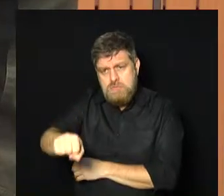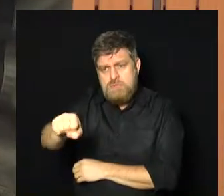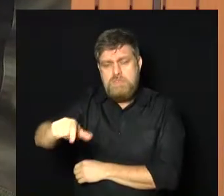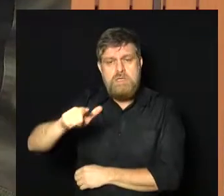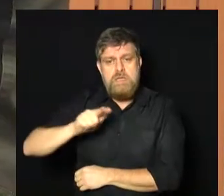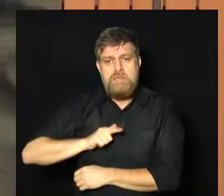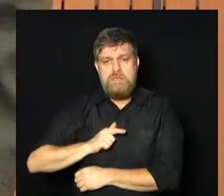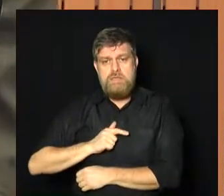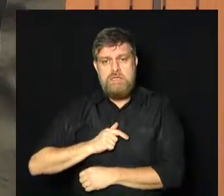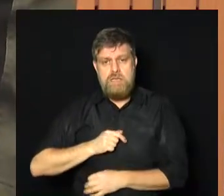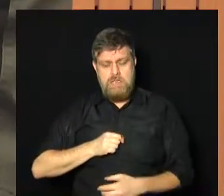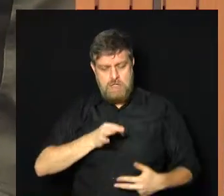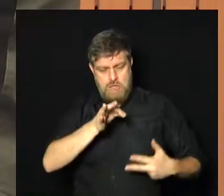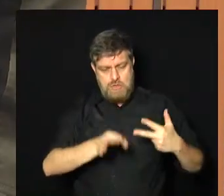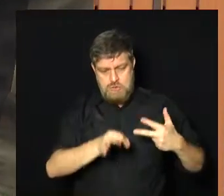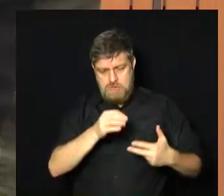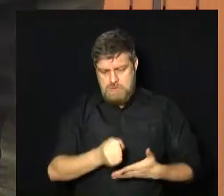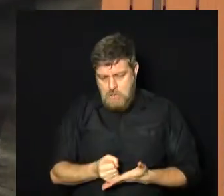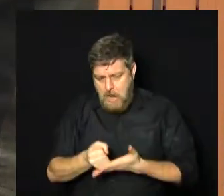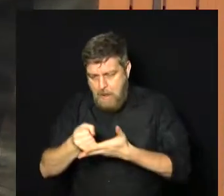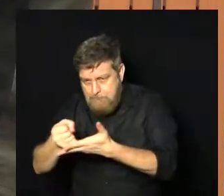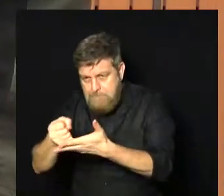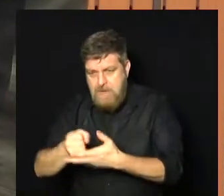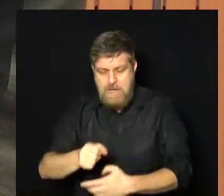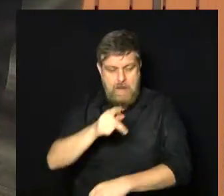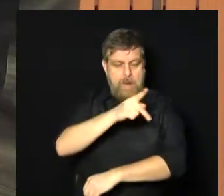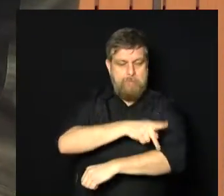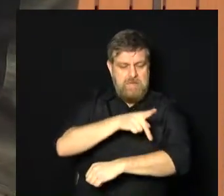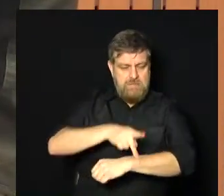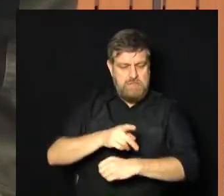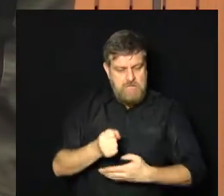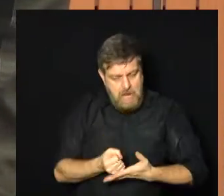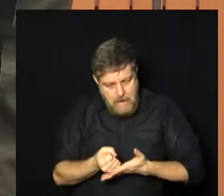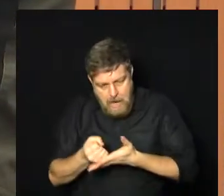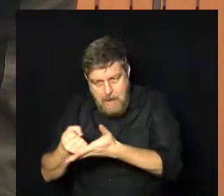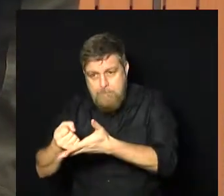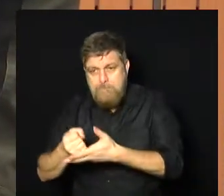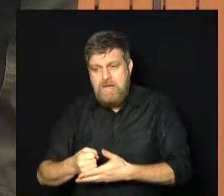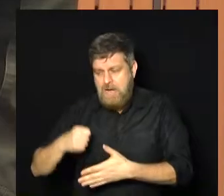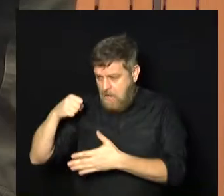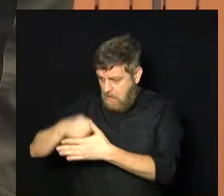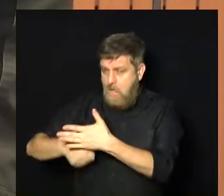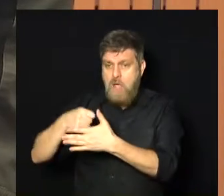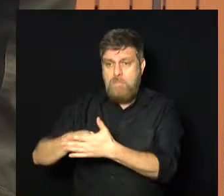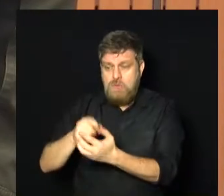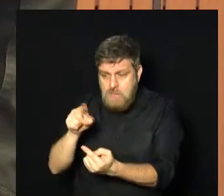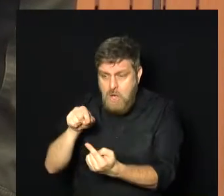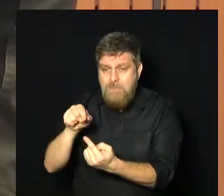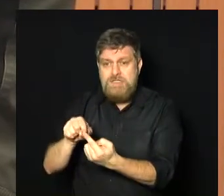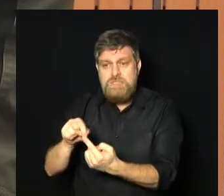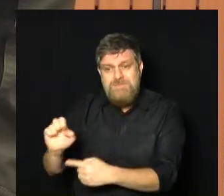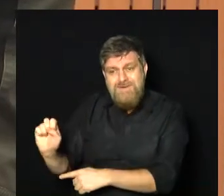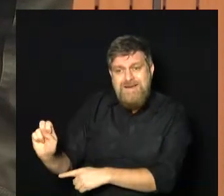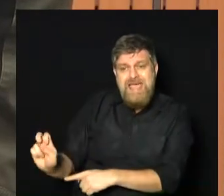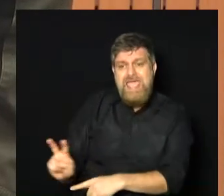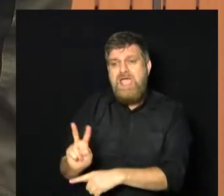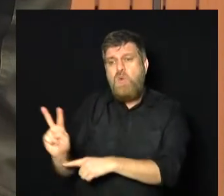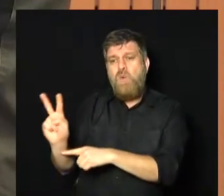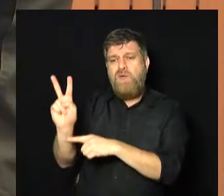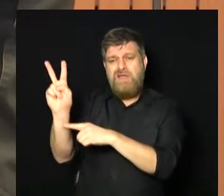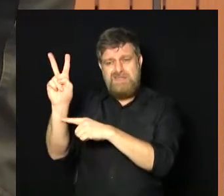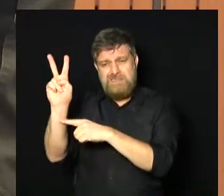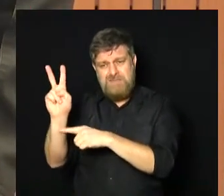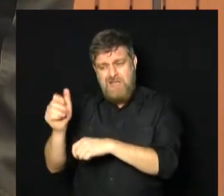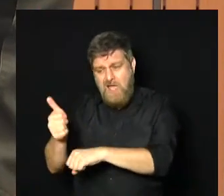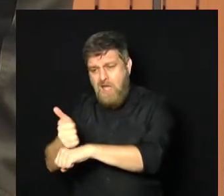amparada juridicamente, pedagogicamente, e é uma luta de reconhecimento, né, de uma categoria tão importante